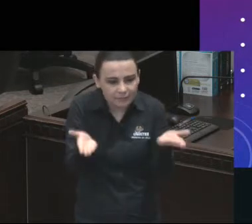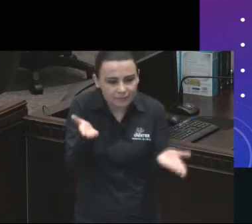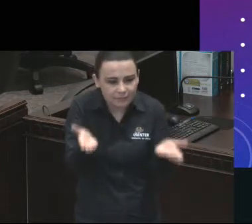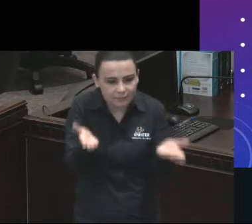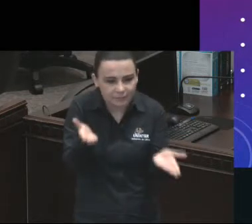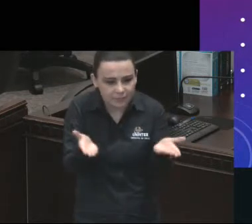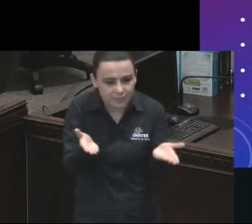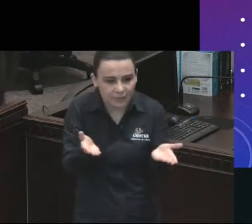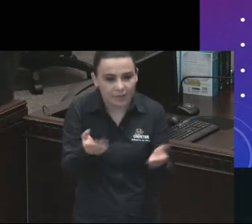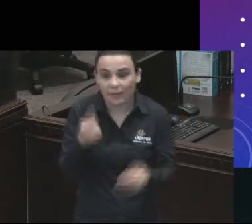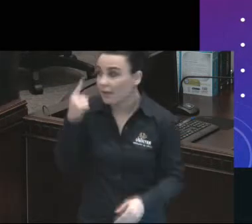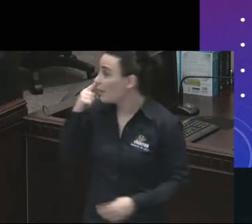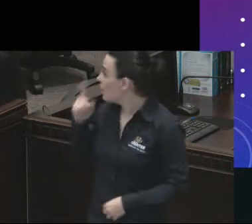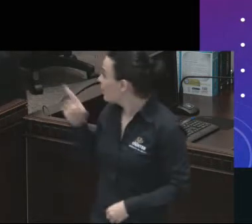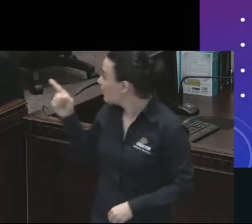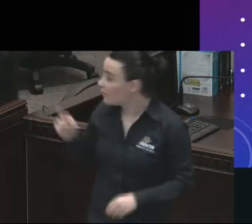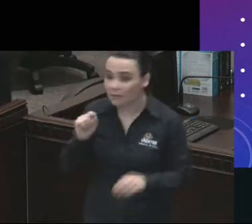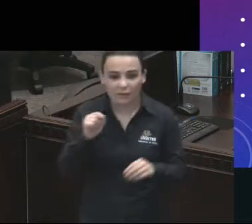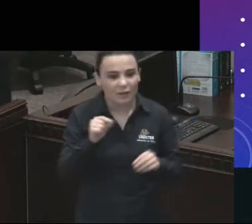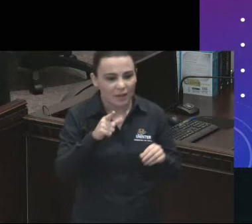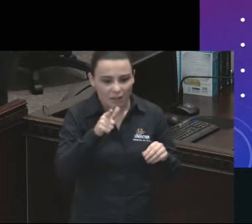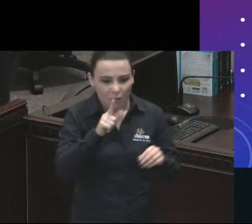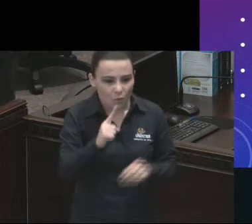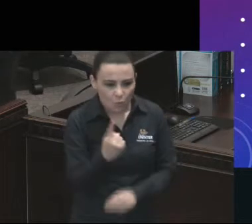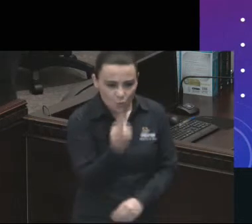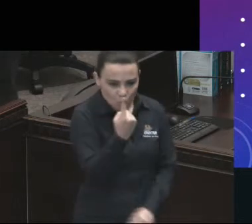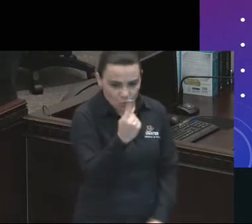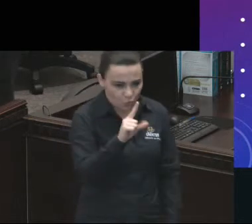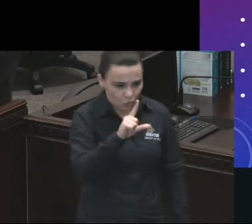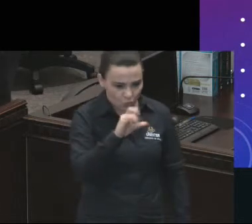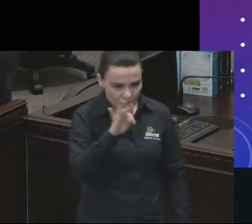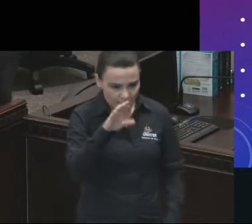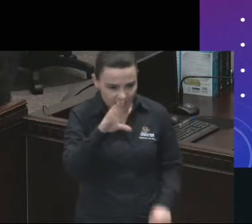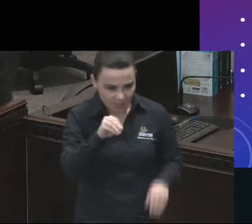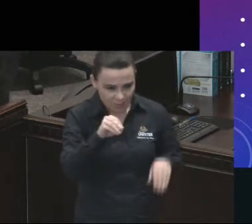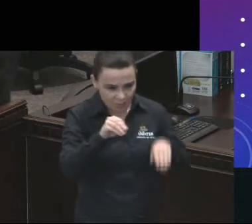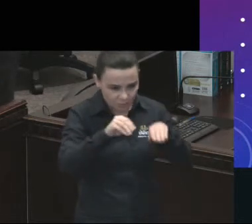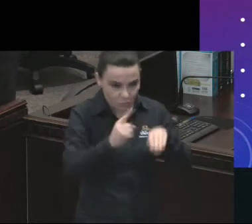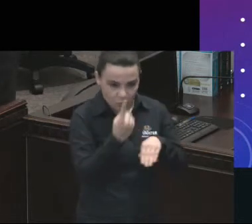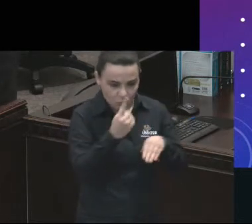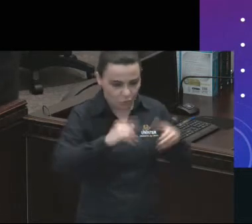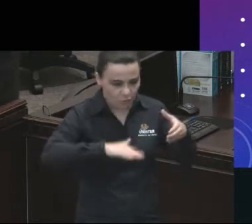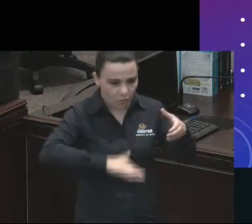está detectando aqui na quantidade de nanogramas por litro ou microgramas por litro. Então, são